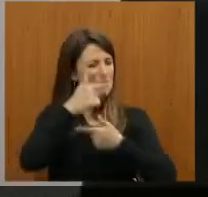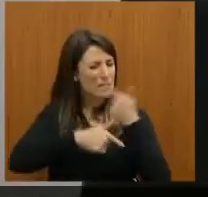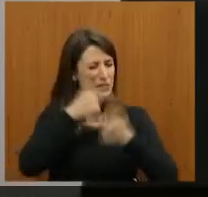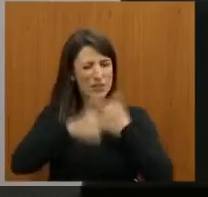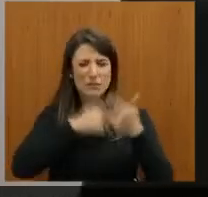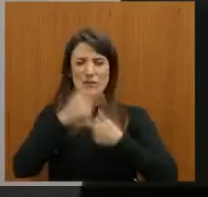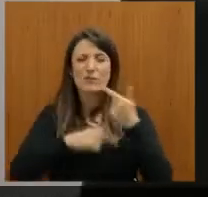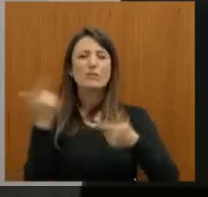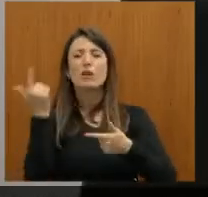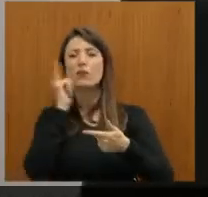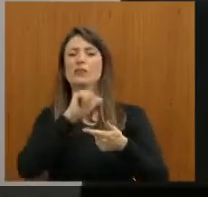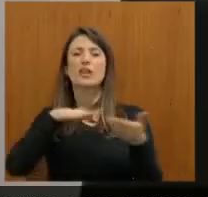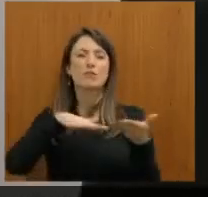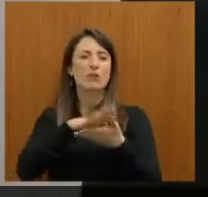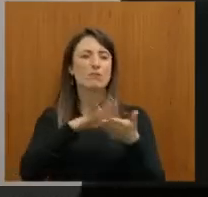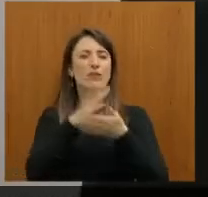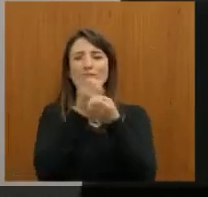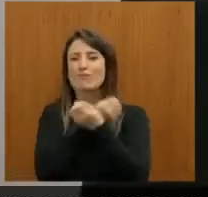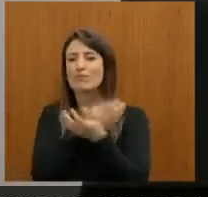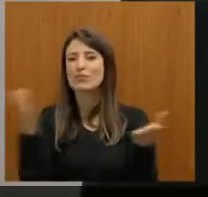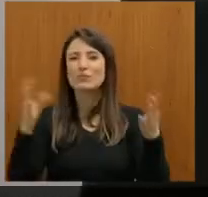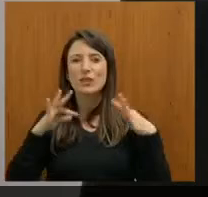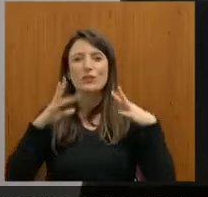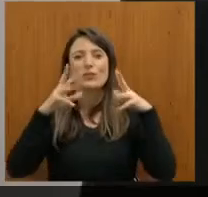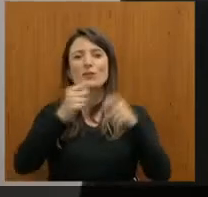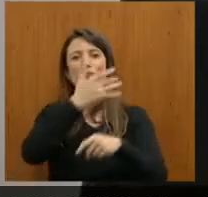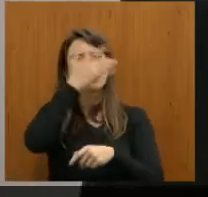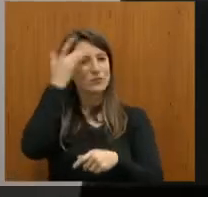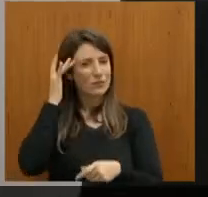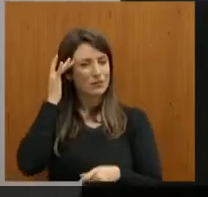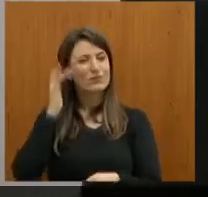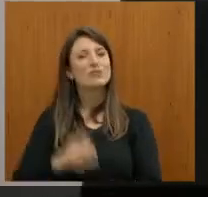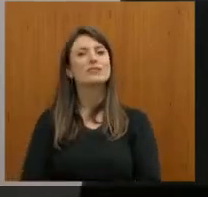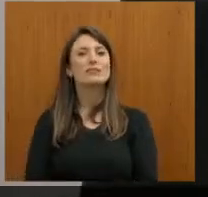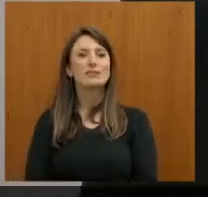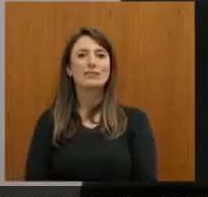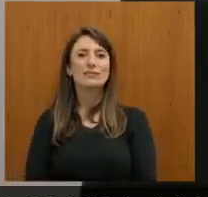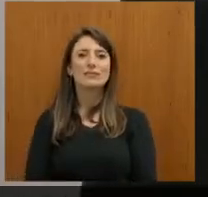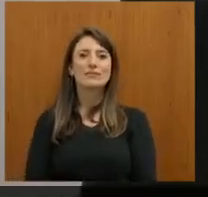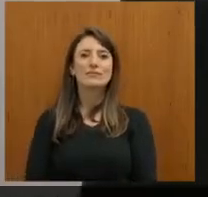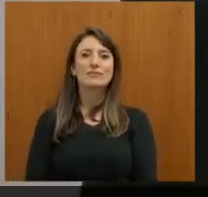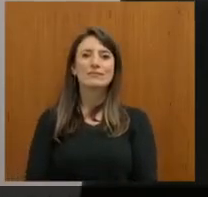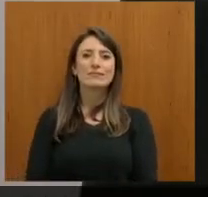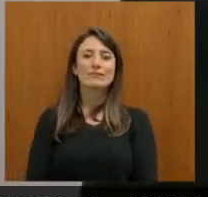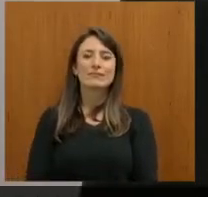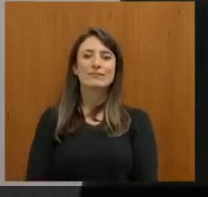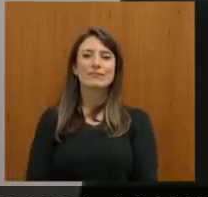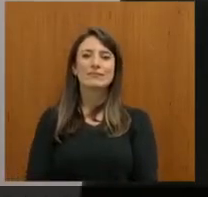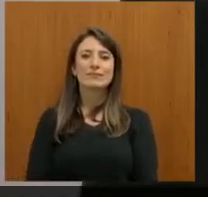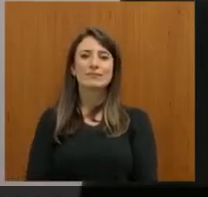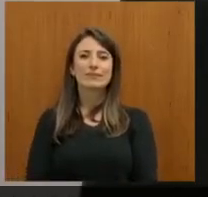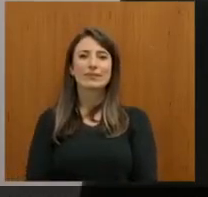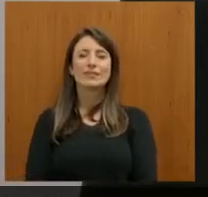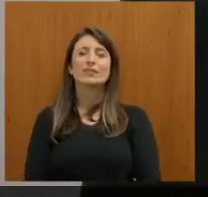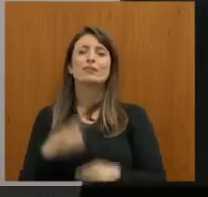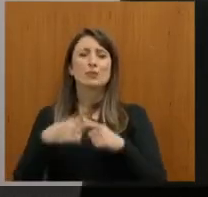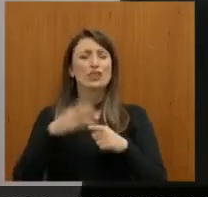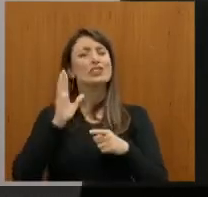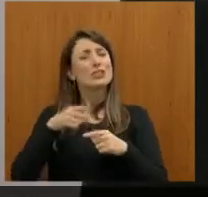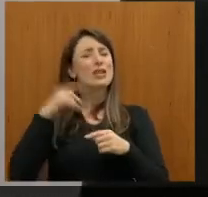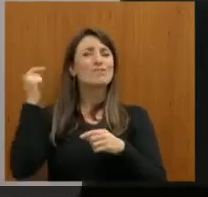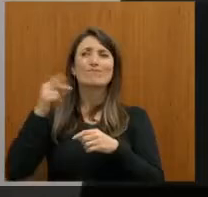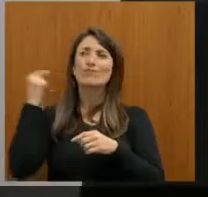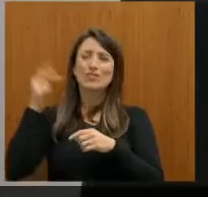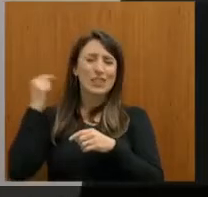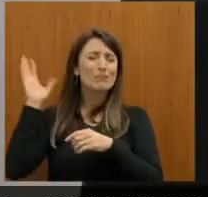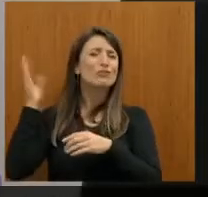disponibilizada para todas nós para todos nós essa que é uma demanda é que já vem de muito tempo da